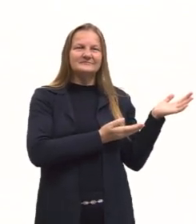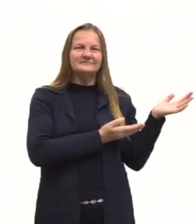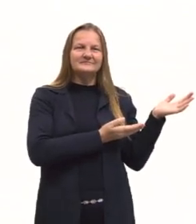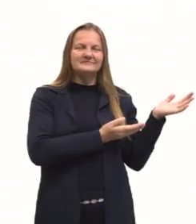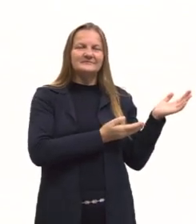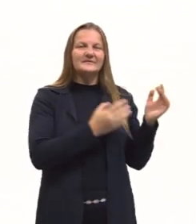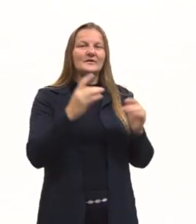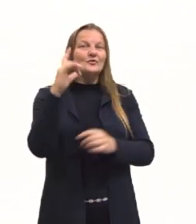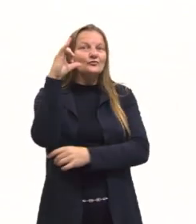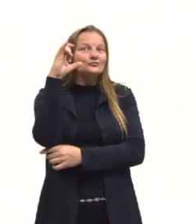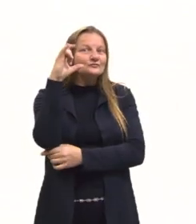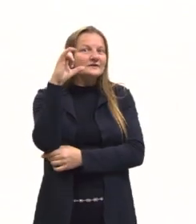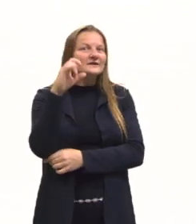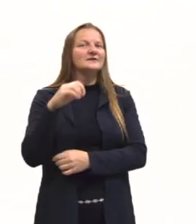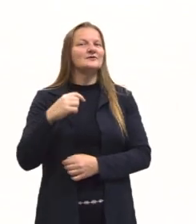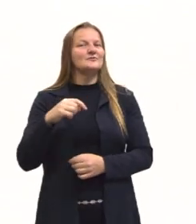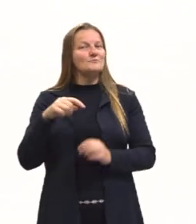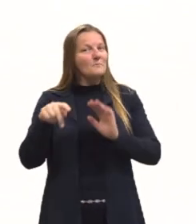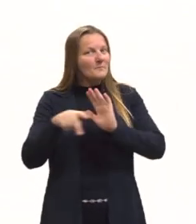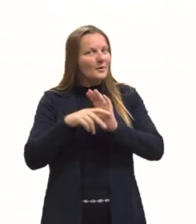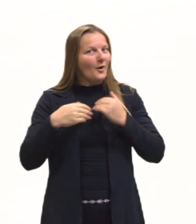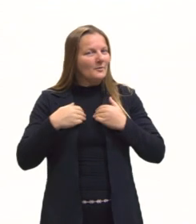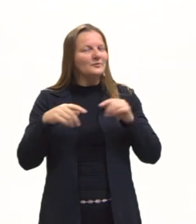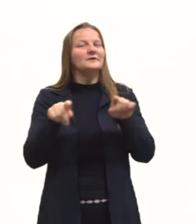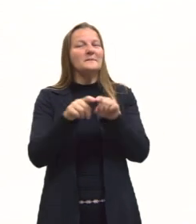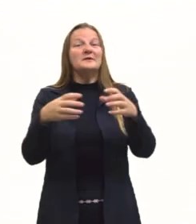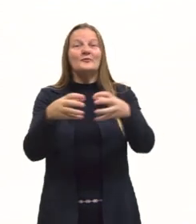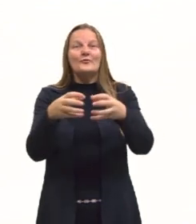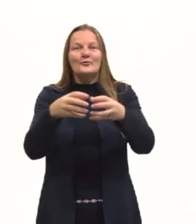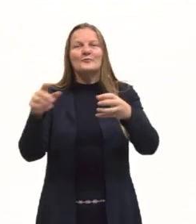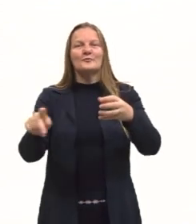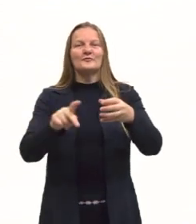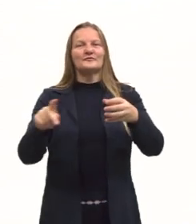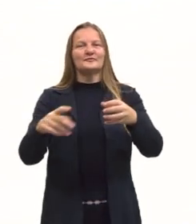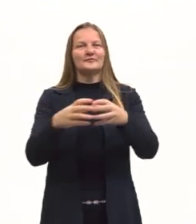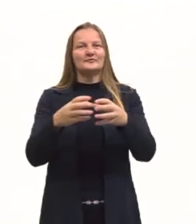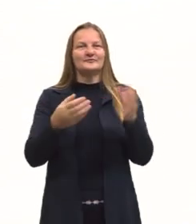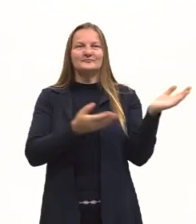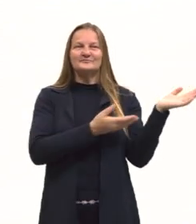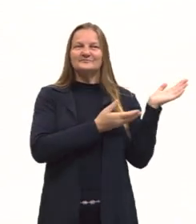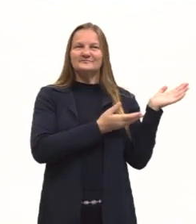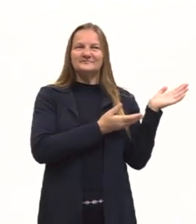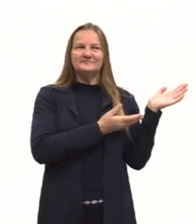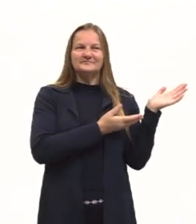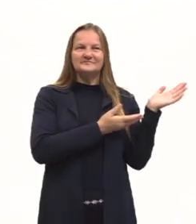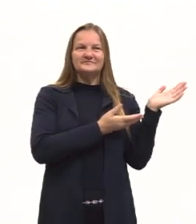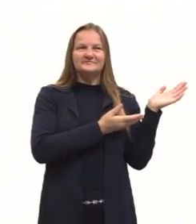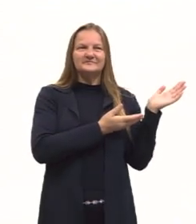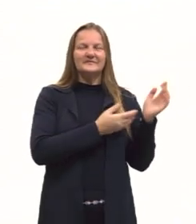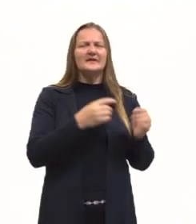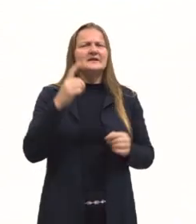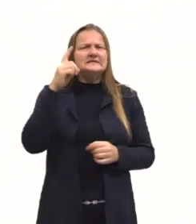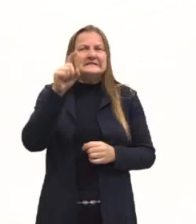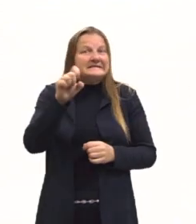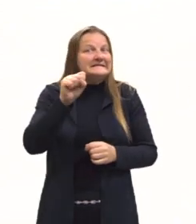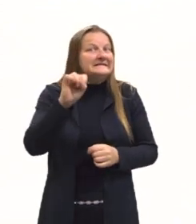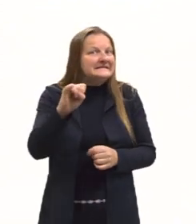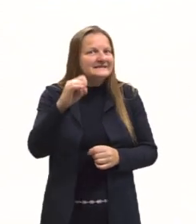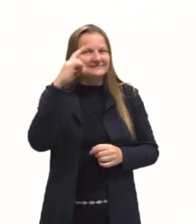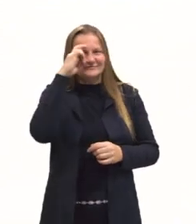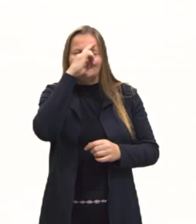o meu Instagram Instagram dos professores do pré-enem agora né Nós temos aí esse Instagram tu tem dificuldade Tu tem